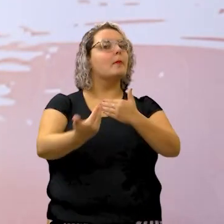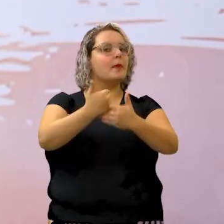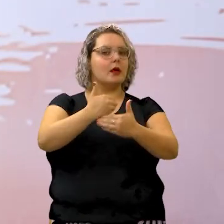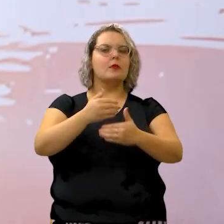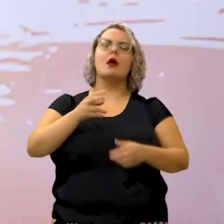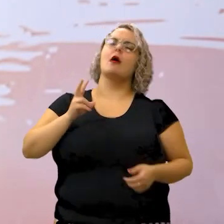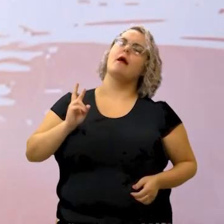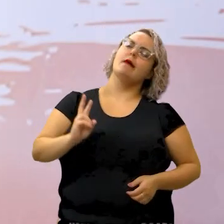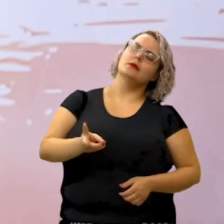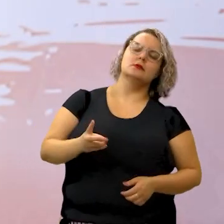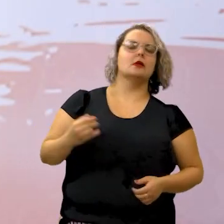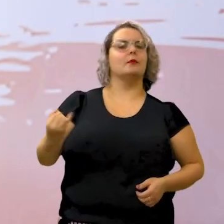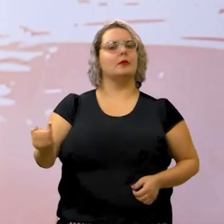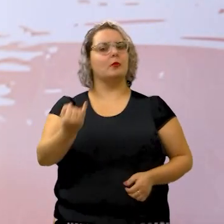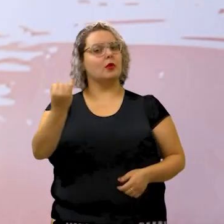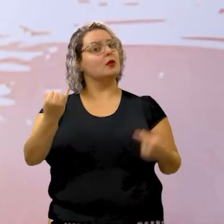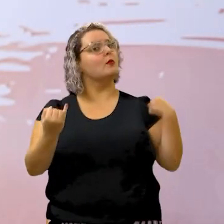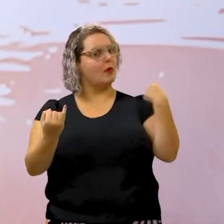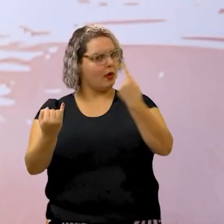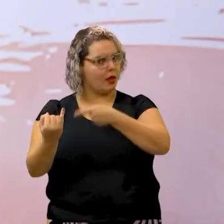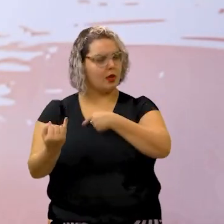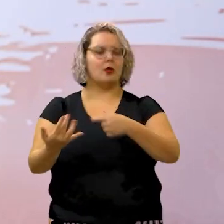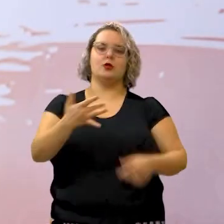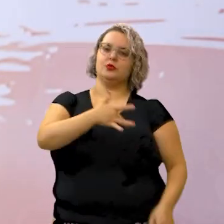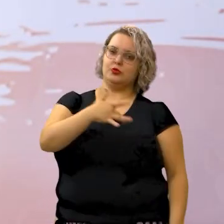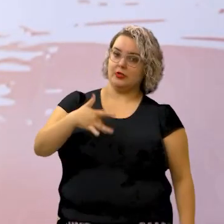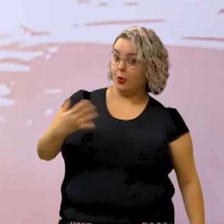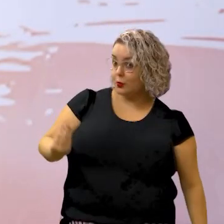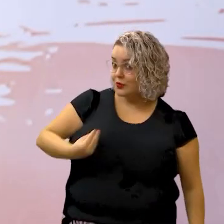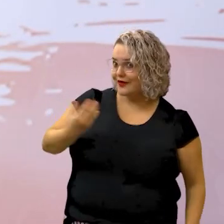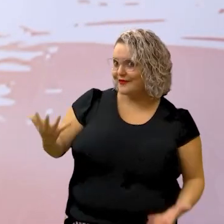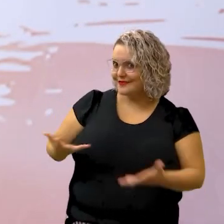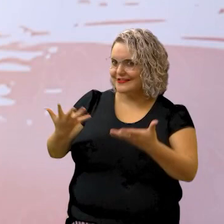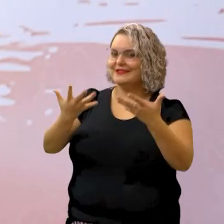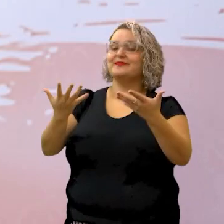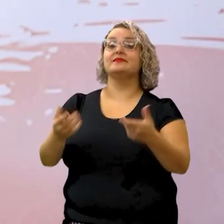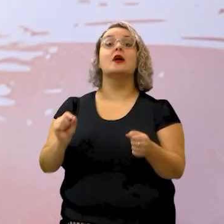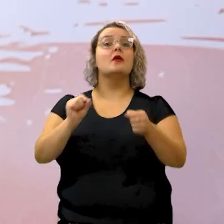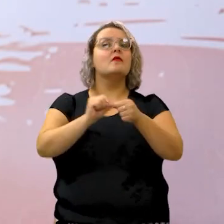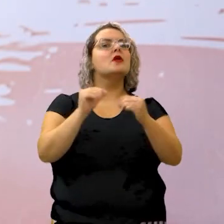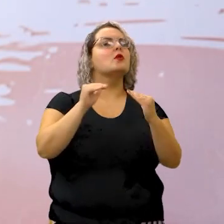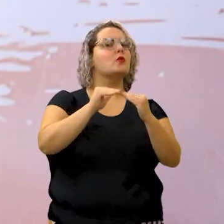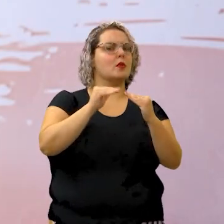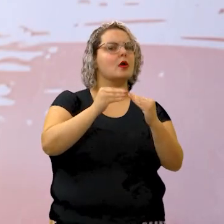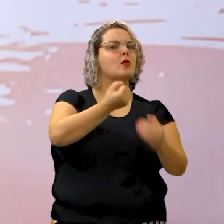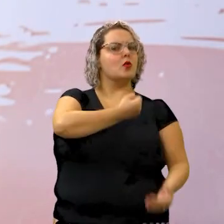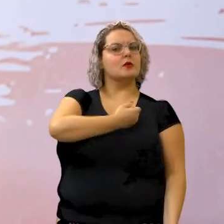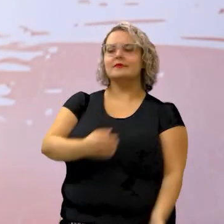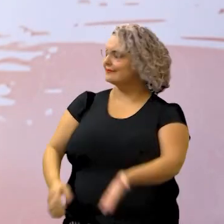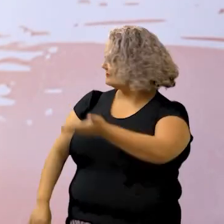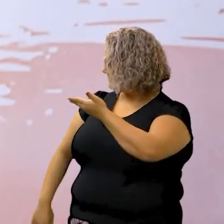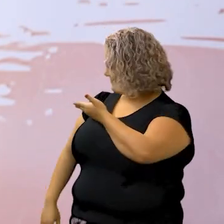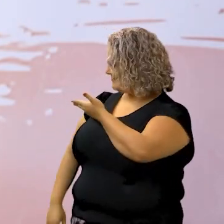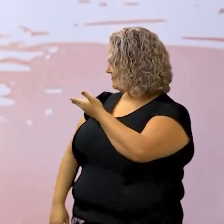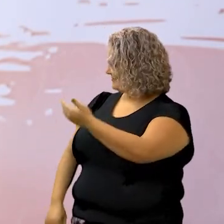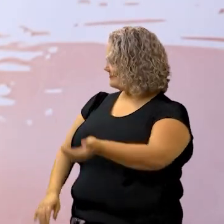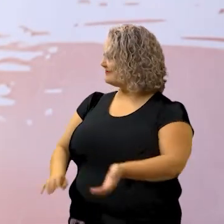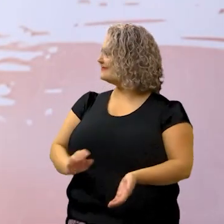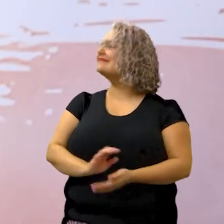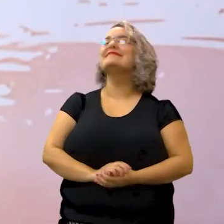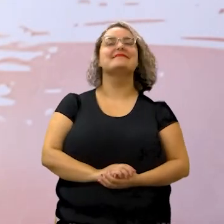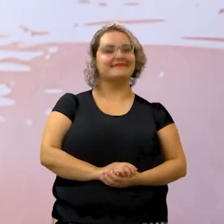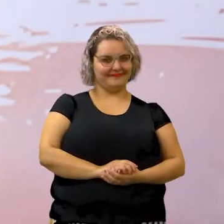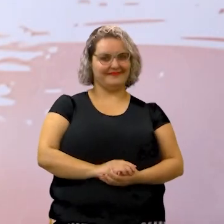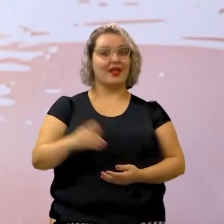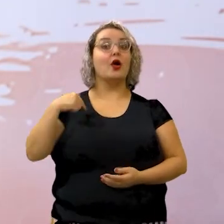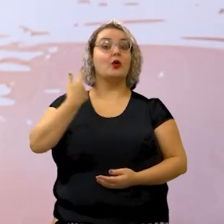é sempre muito importante aqui no Saúde é Vida. Então faz o seguinte, tá vendo esse número que já está aparecendo aí no seu vídeo? É o